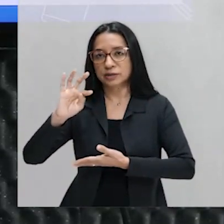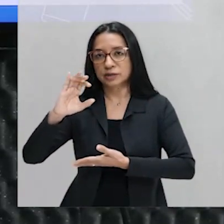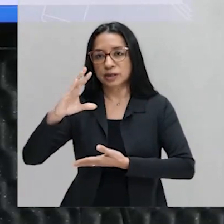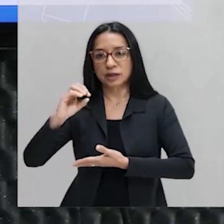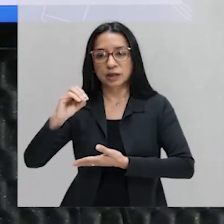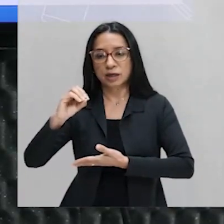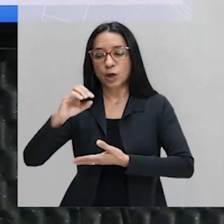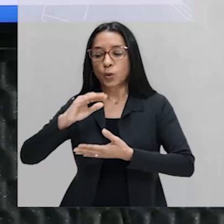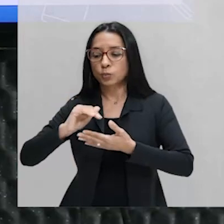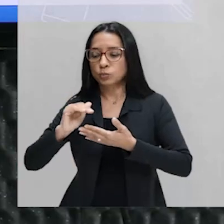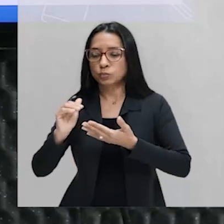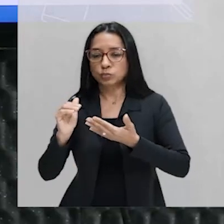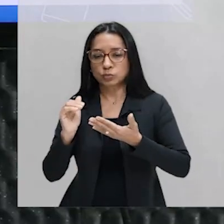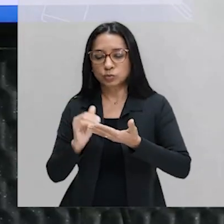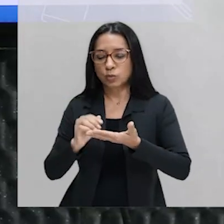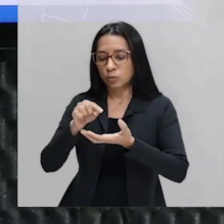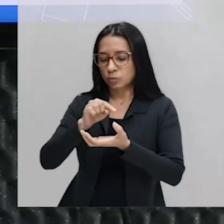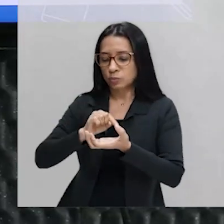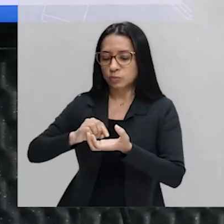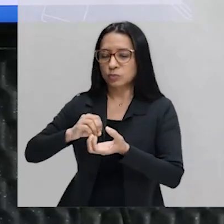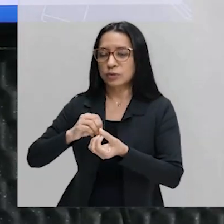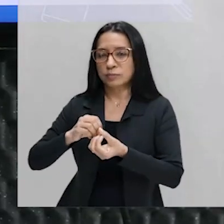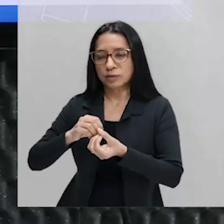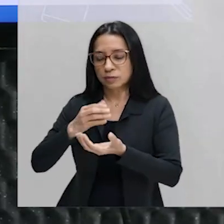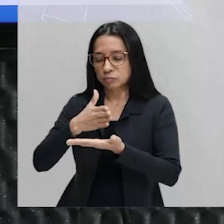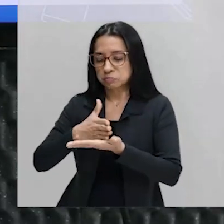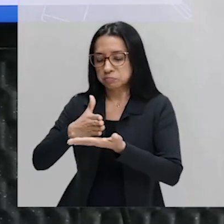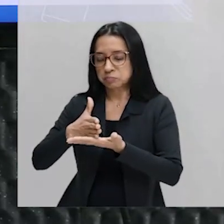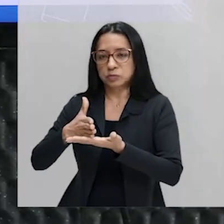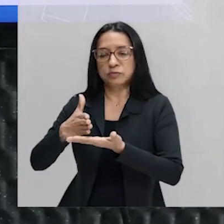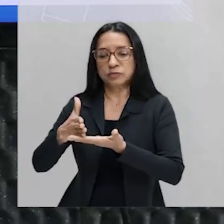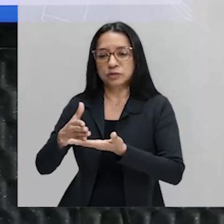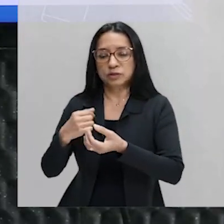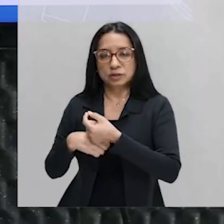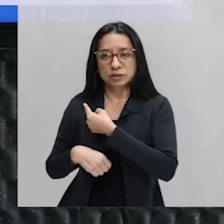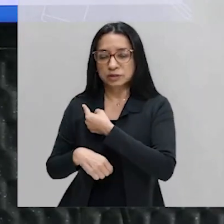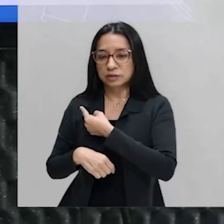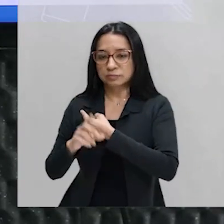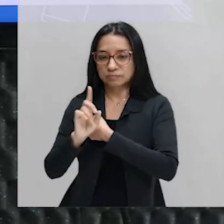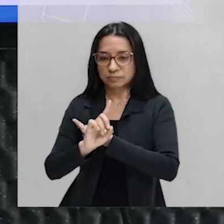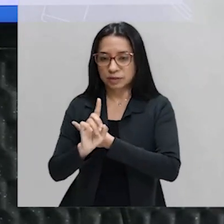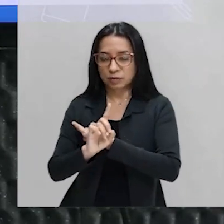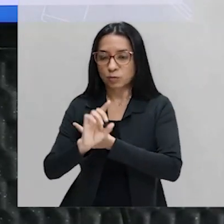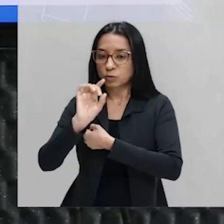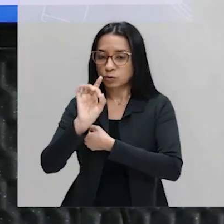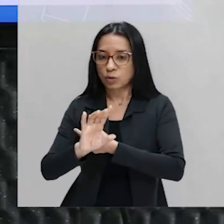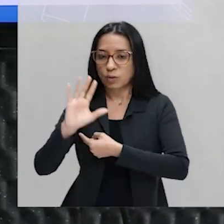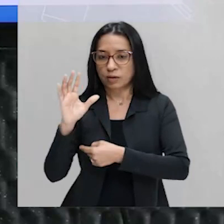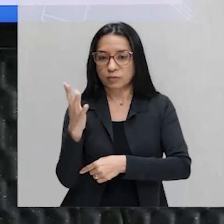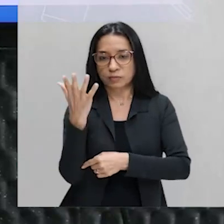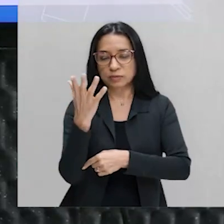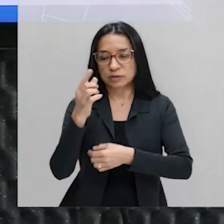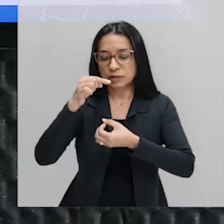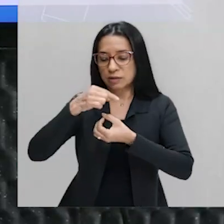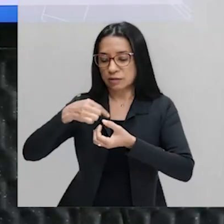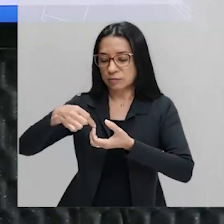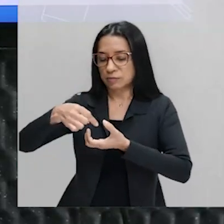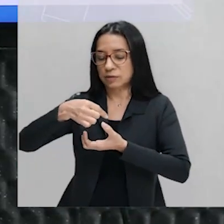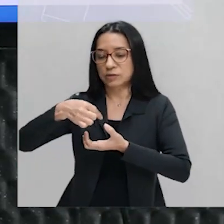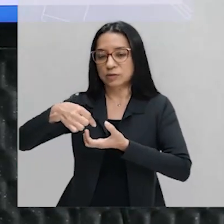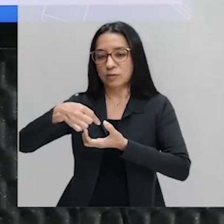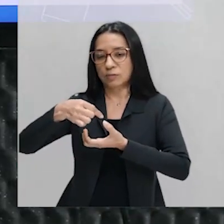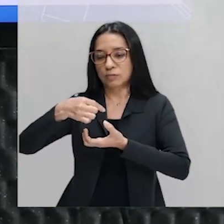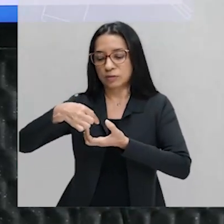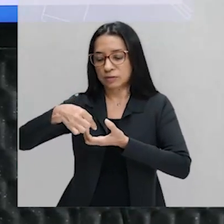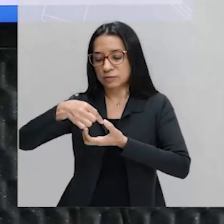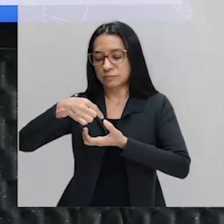dividia? Na segmentação meroblástica, a divisão celular só vai acontecer na região do